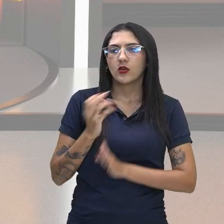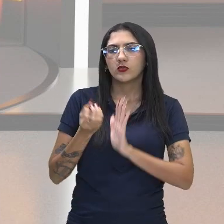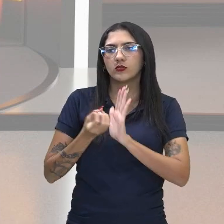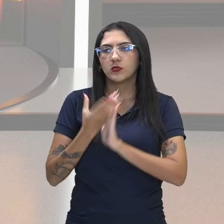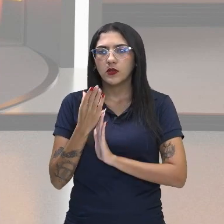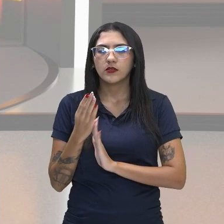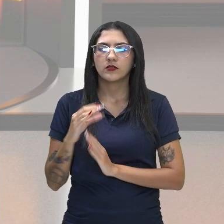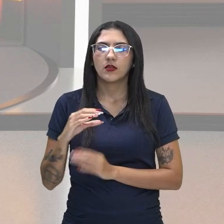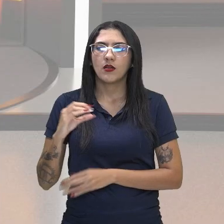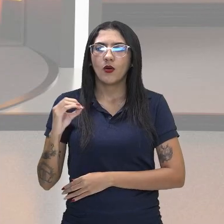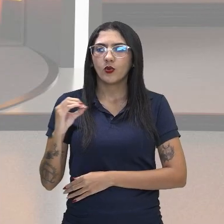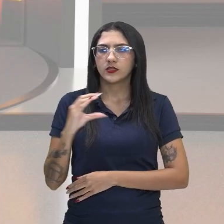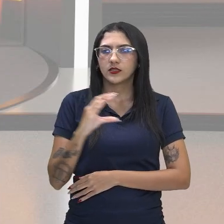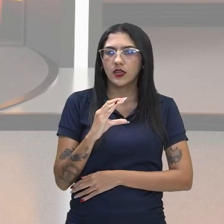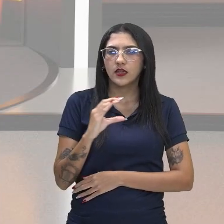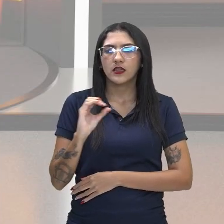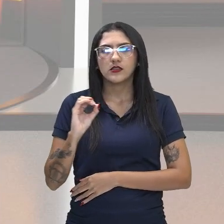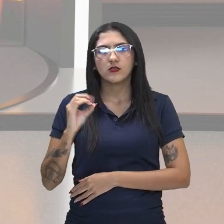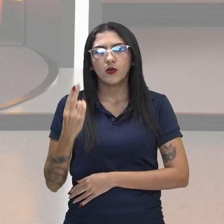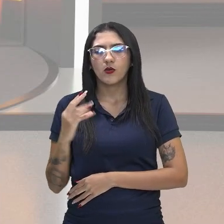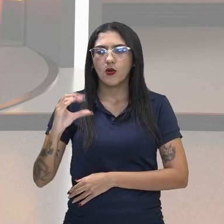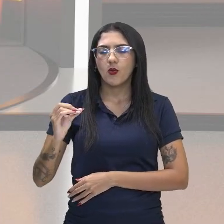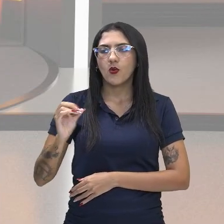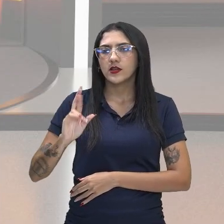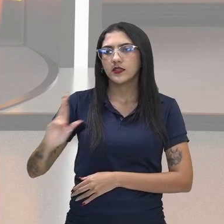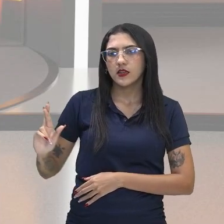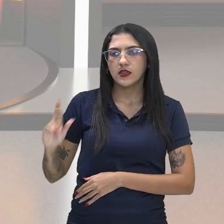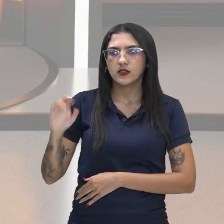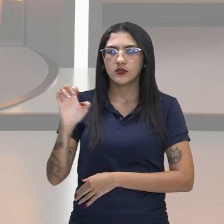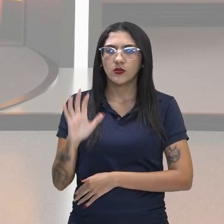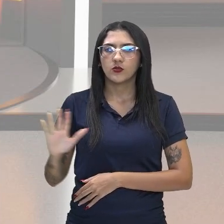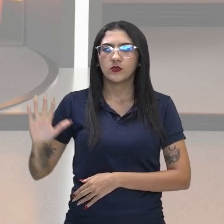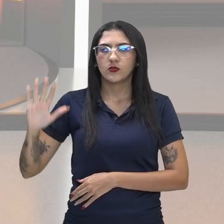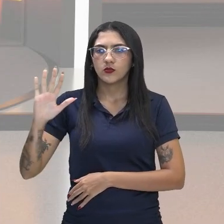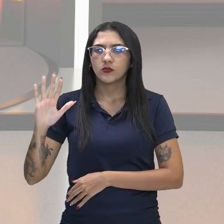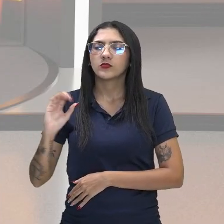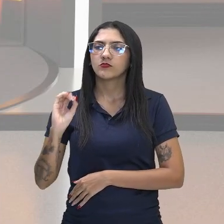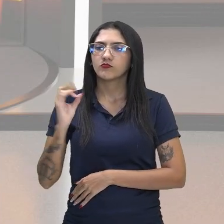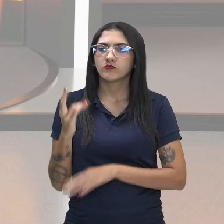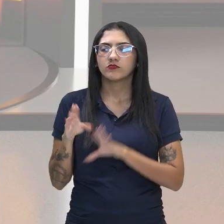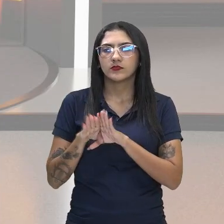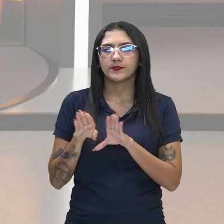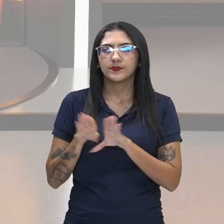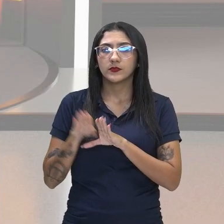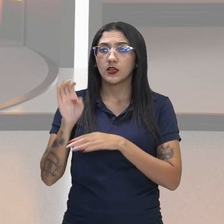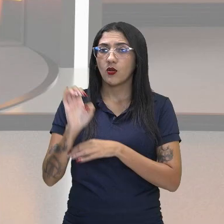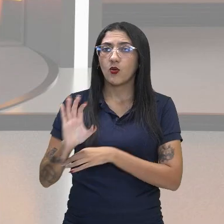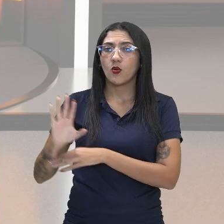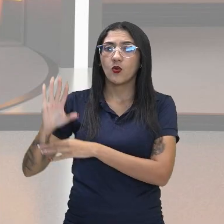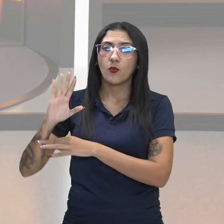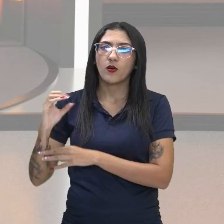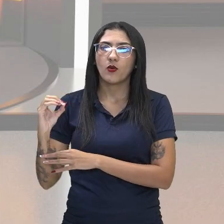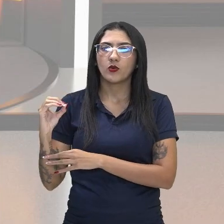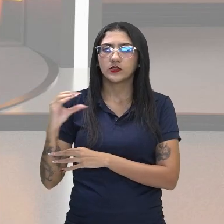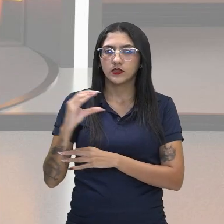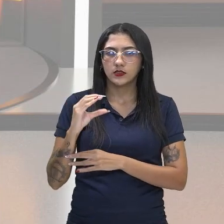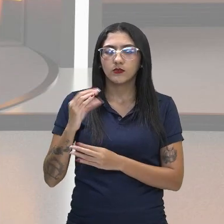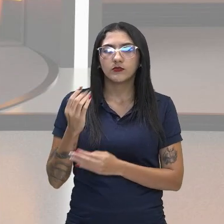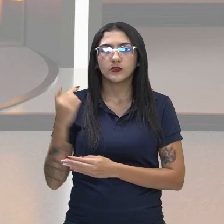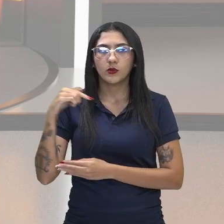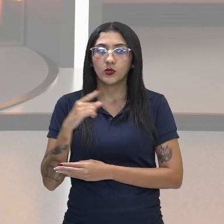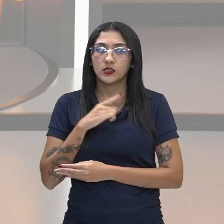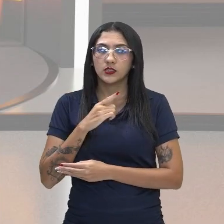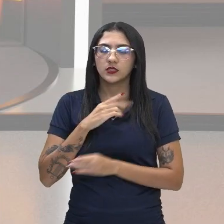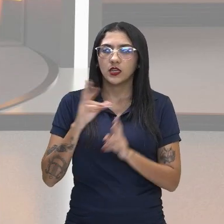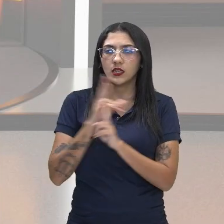no Oriente, na Europa Oriental ou na Europa Ocidental, né? Isso a gente está se referindo